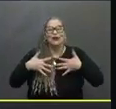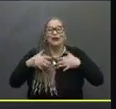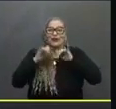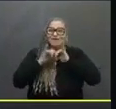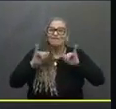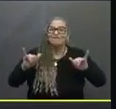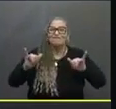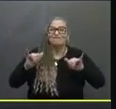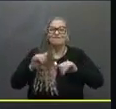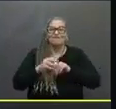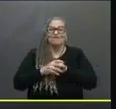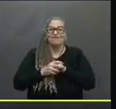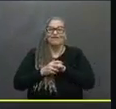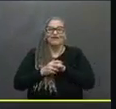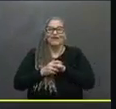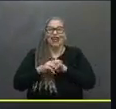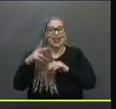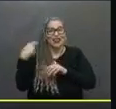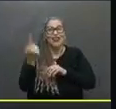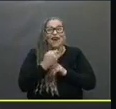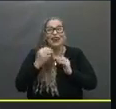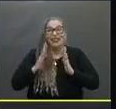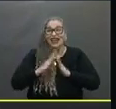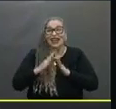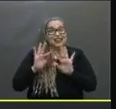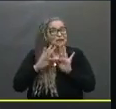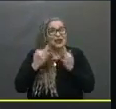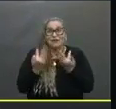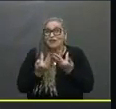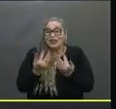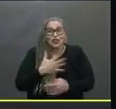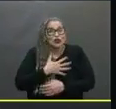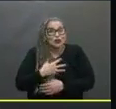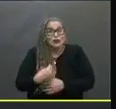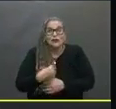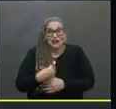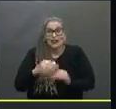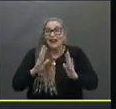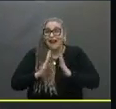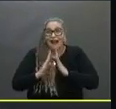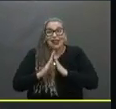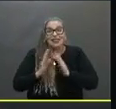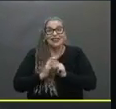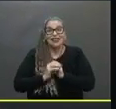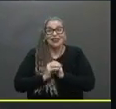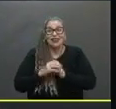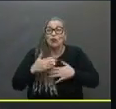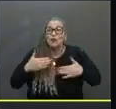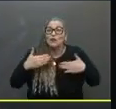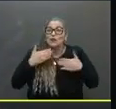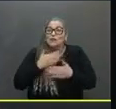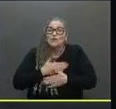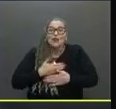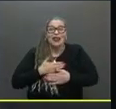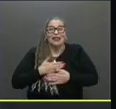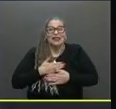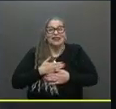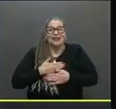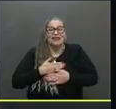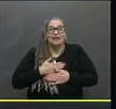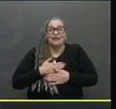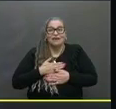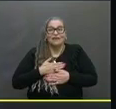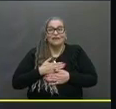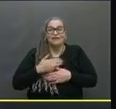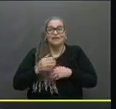digo que é a nossa casa, a casa da minha família, dos meus filhos, e com muito prazer